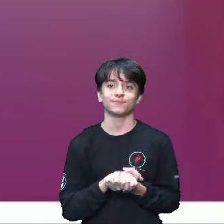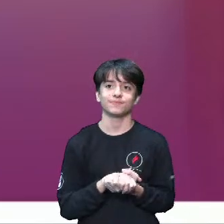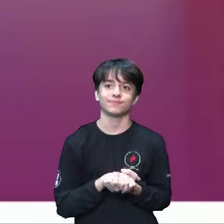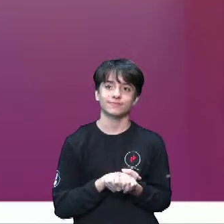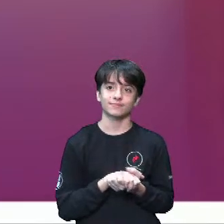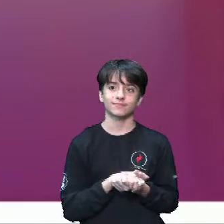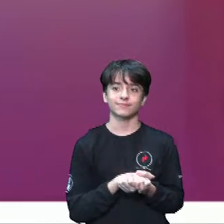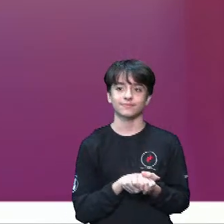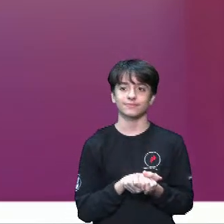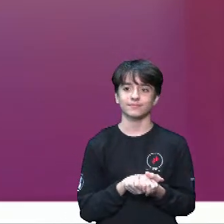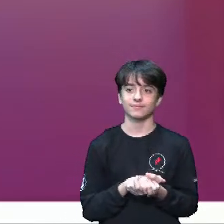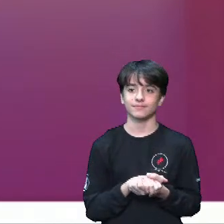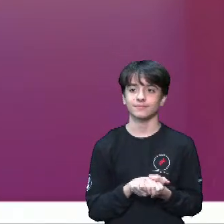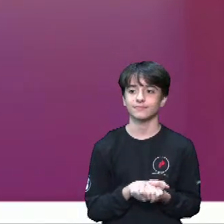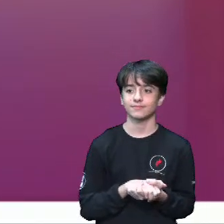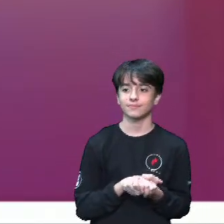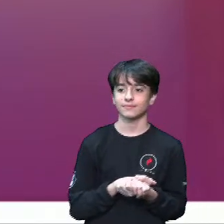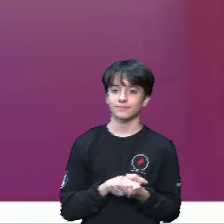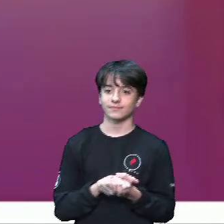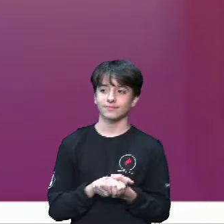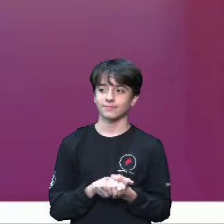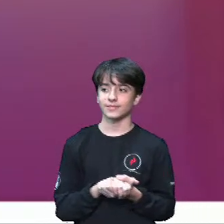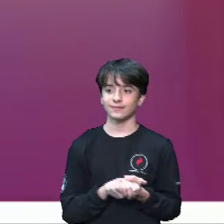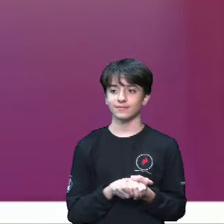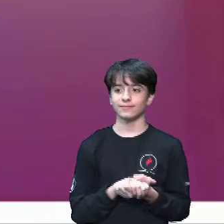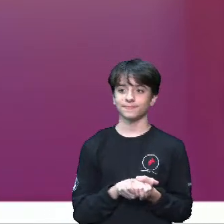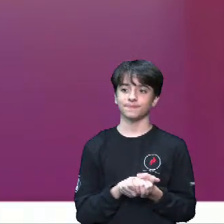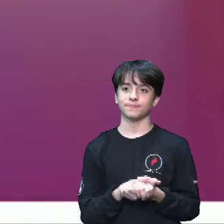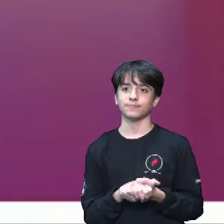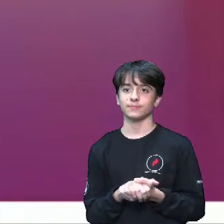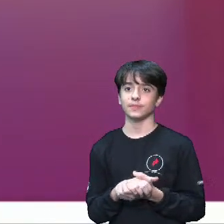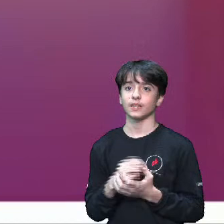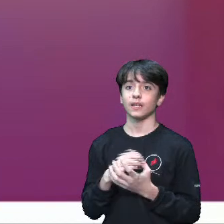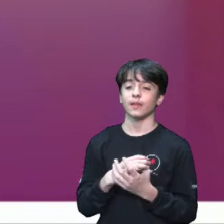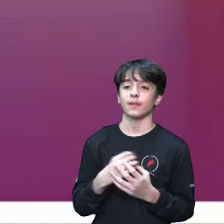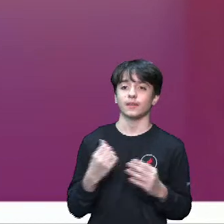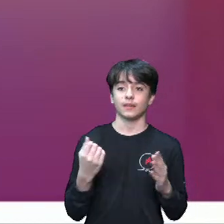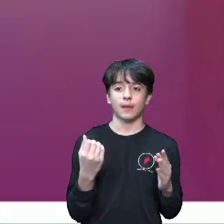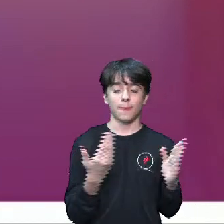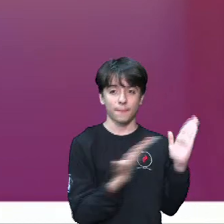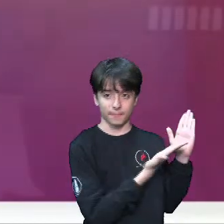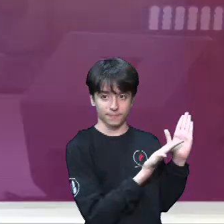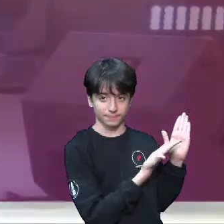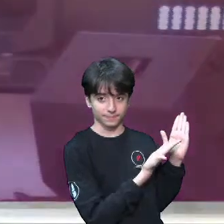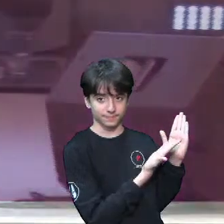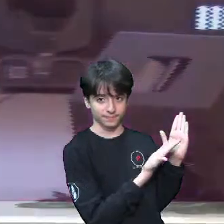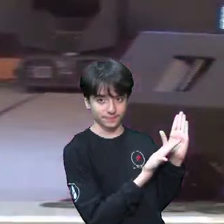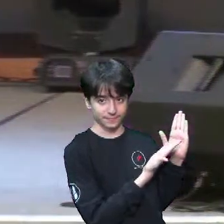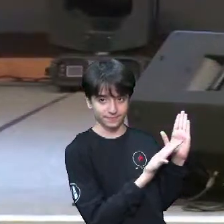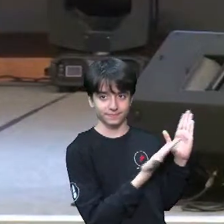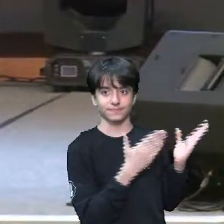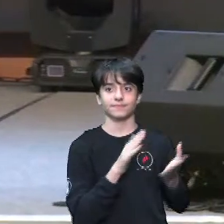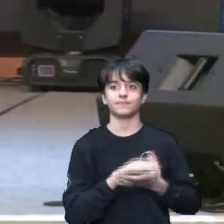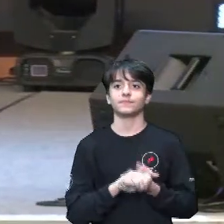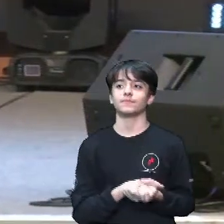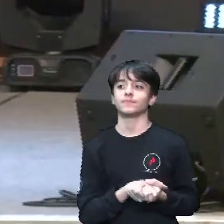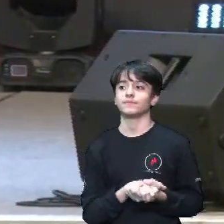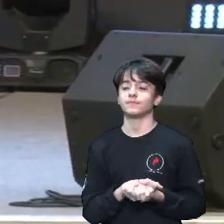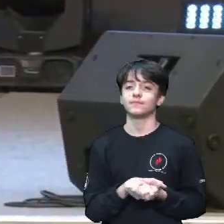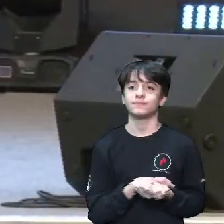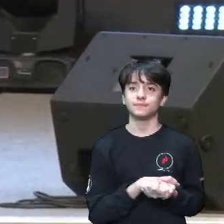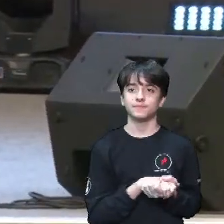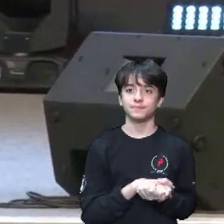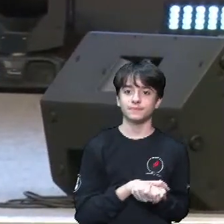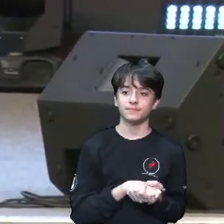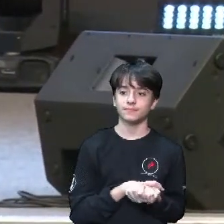Feriado, né? Mas vai estar aqui, ó, a irmã Sueli França vai estar ministrando uma poderosa palavra da parte de